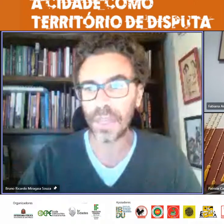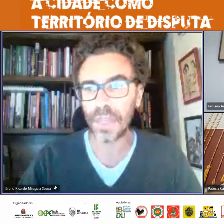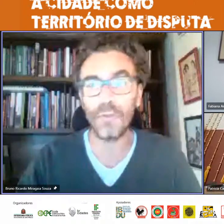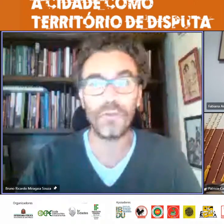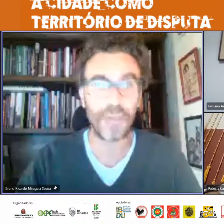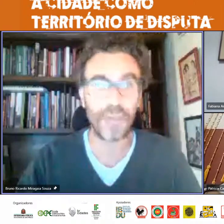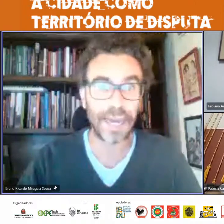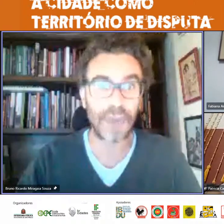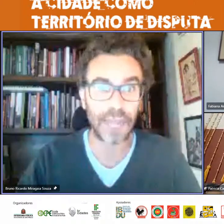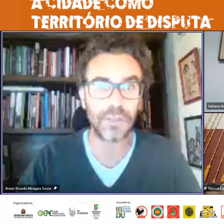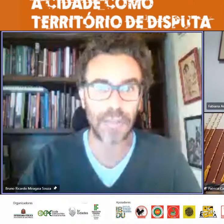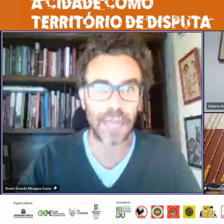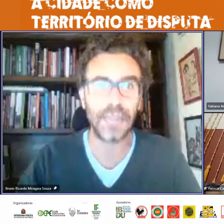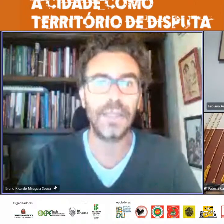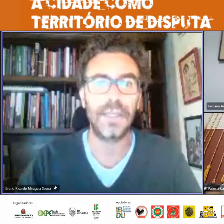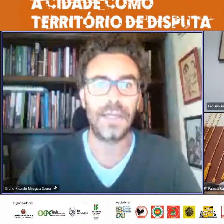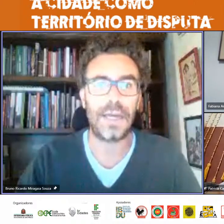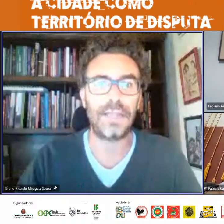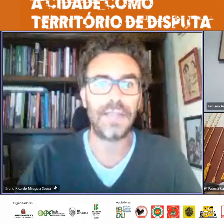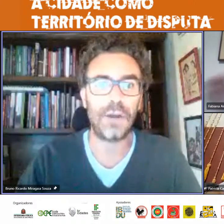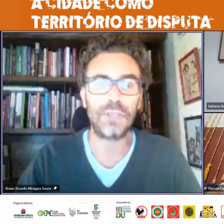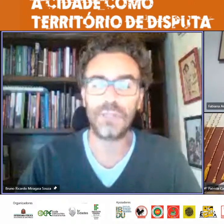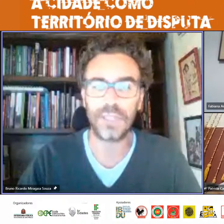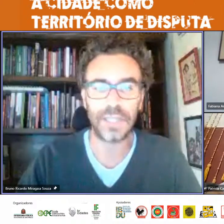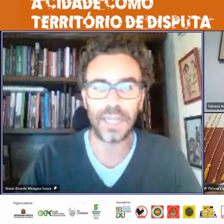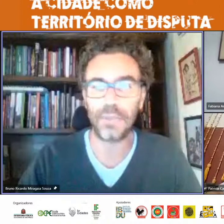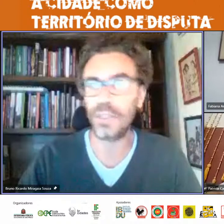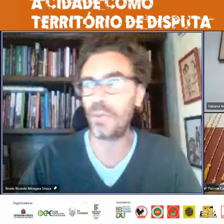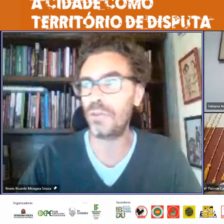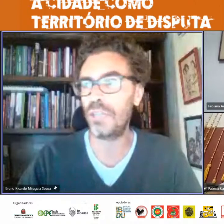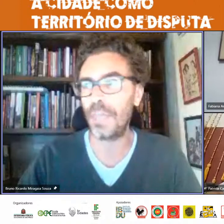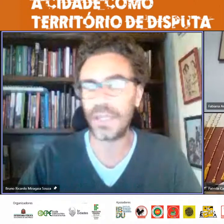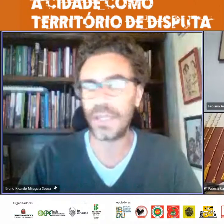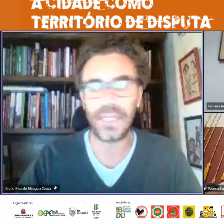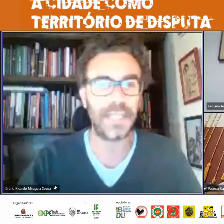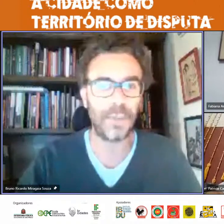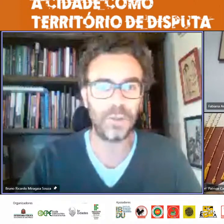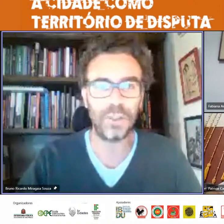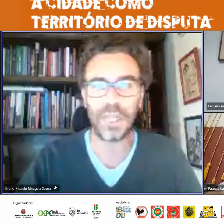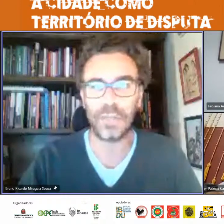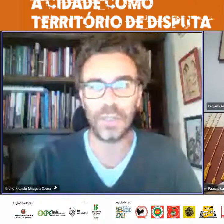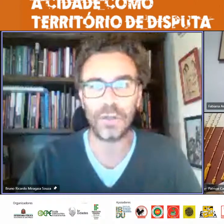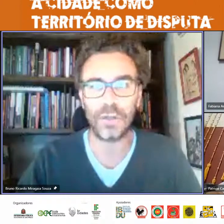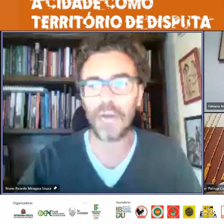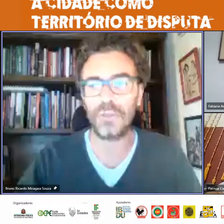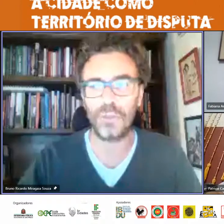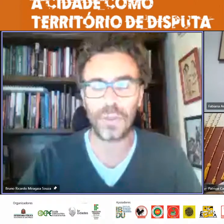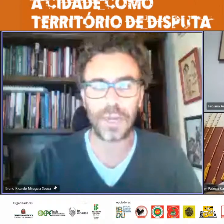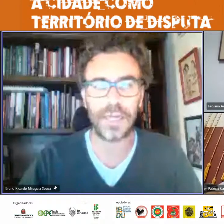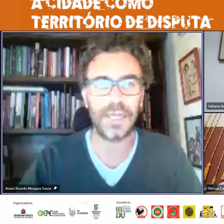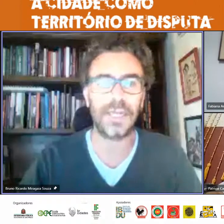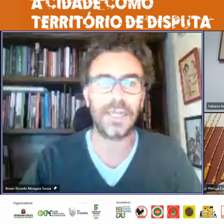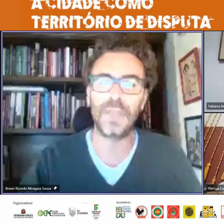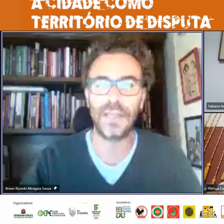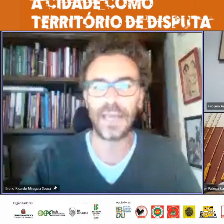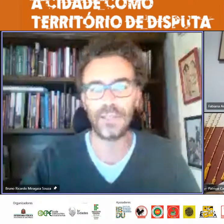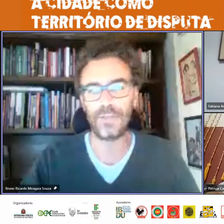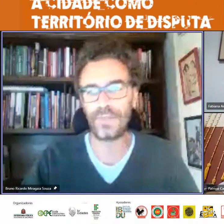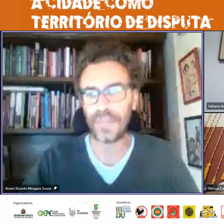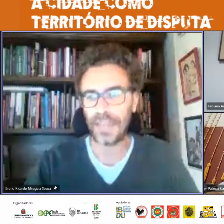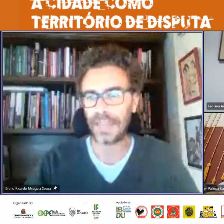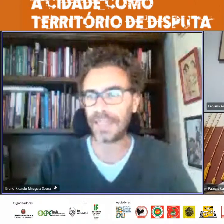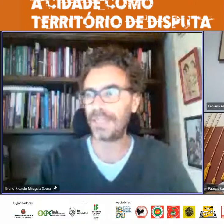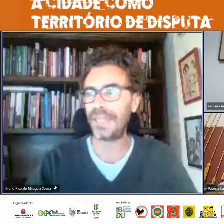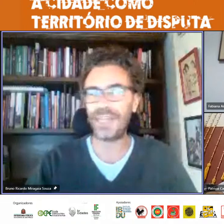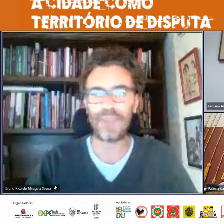Patrícia, fica gravado, tá? As aulas, se vocês quiserem depois reproduzir, a Patrícia reproduzir aí no litoral, super bacana. E é